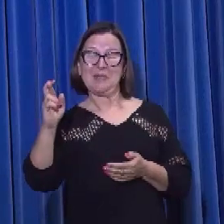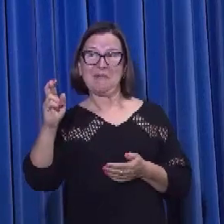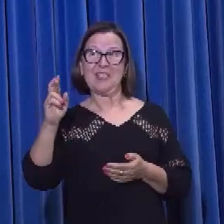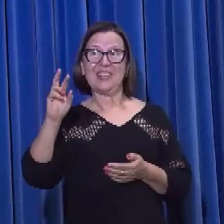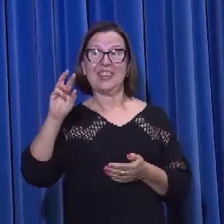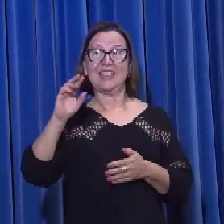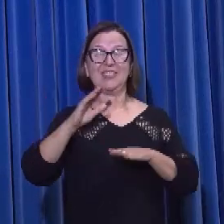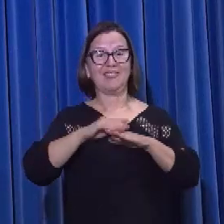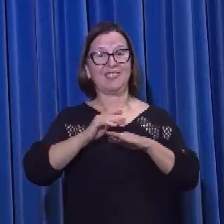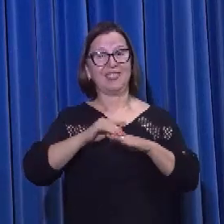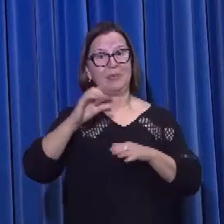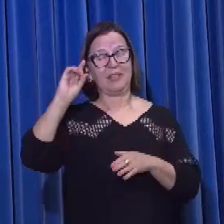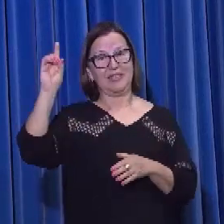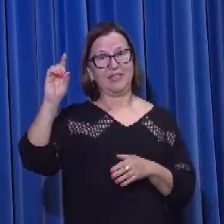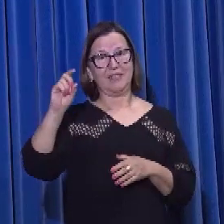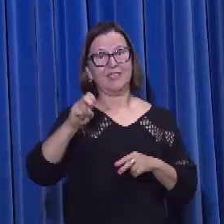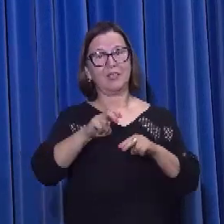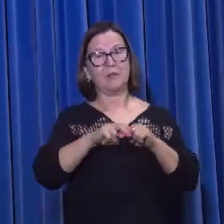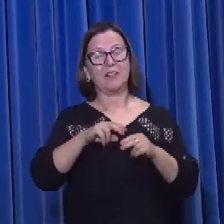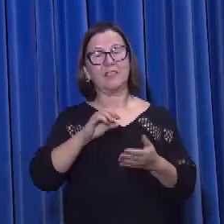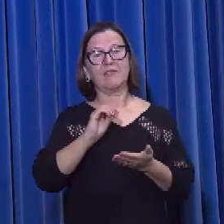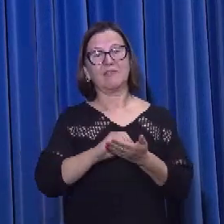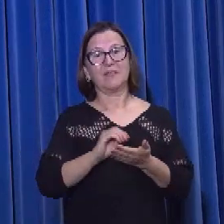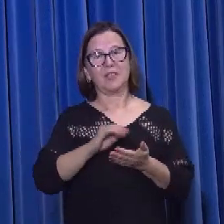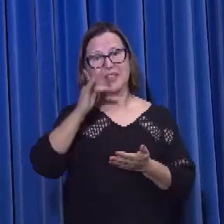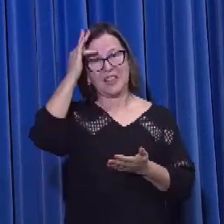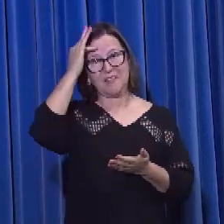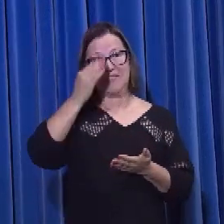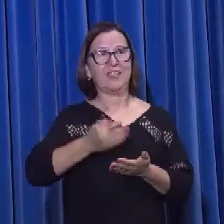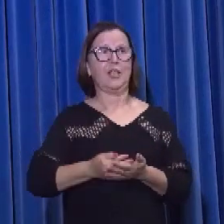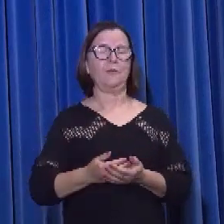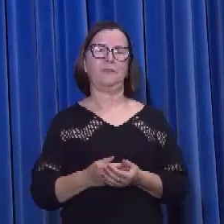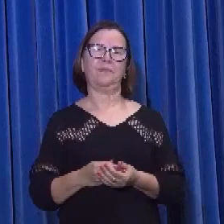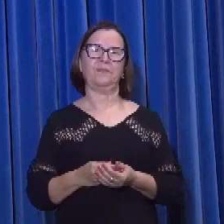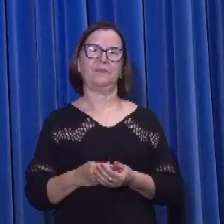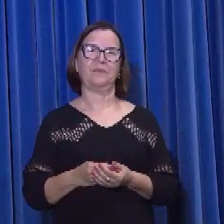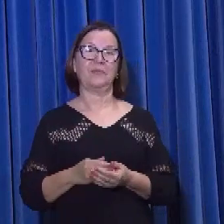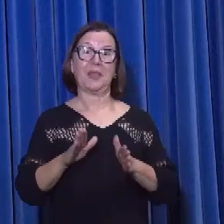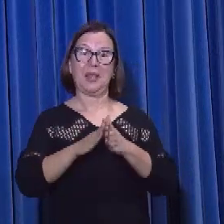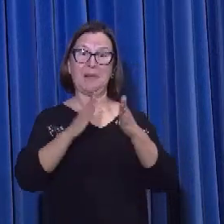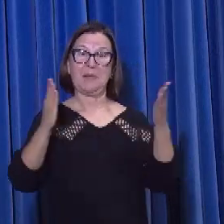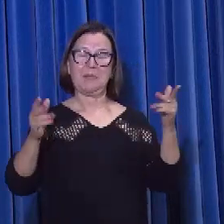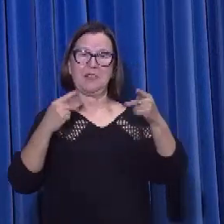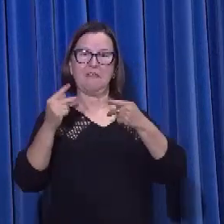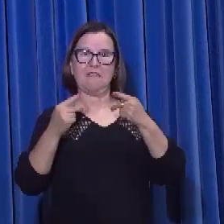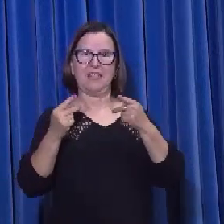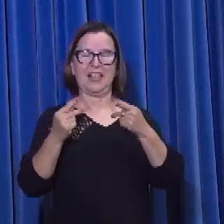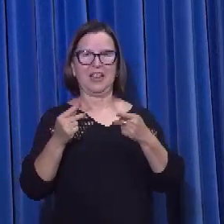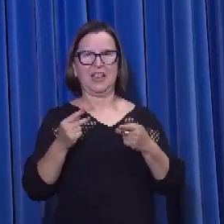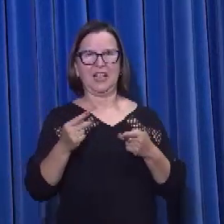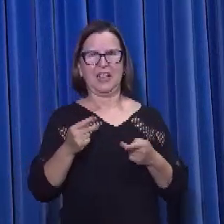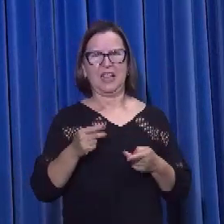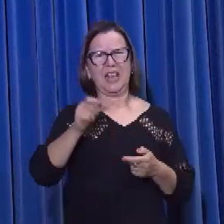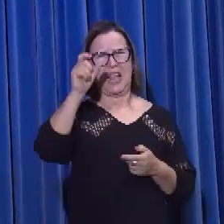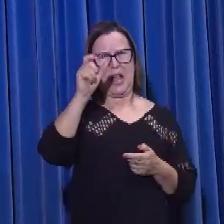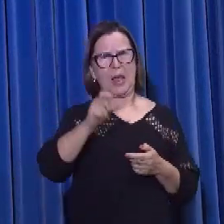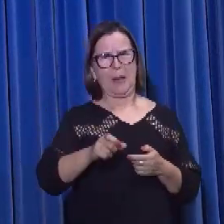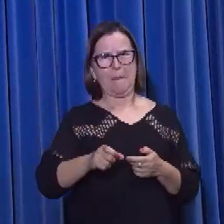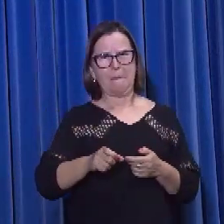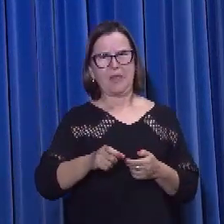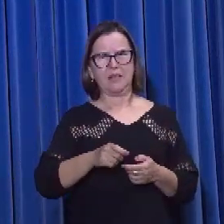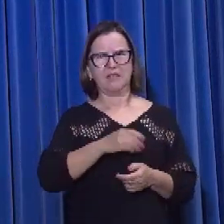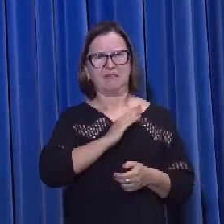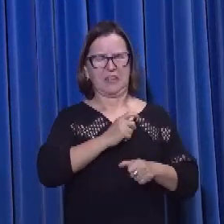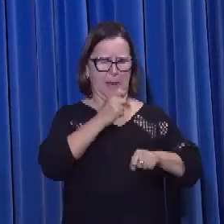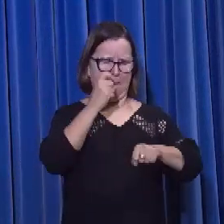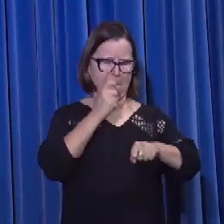sua incredulidade. A Bíblia chama esse tipo de pessoa de homem de dura cerviz.